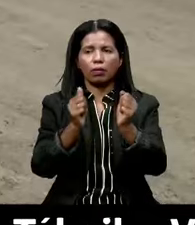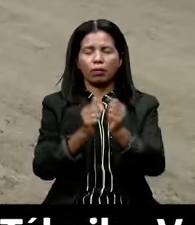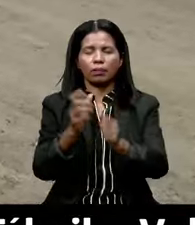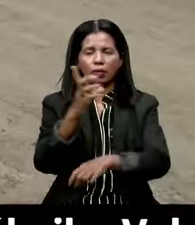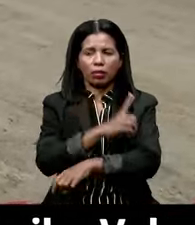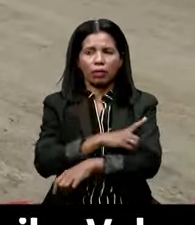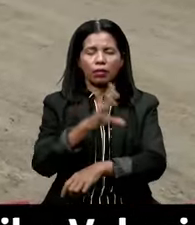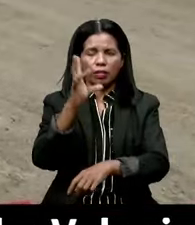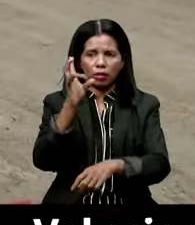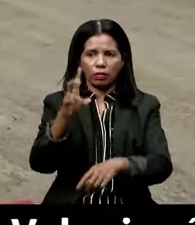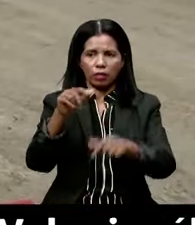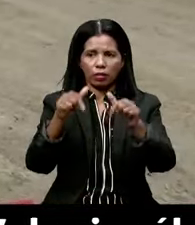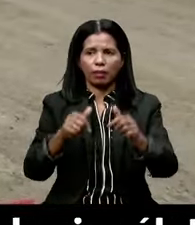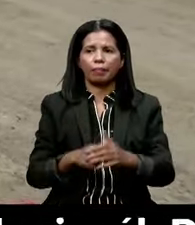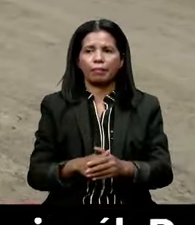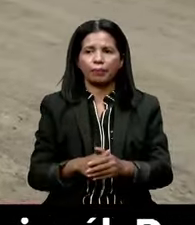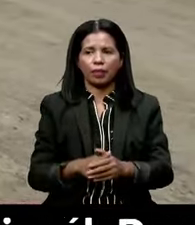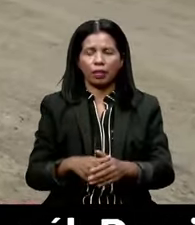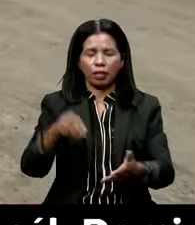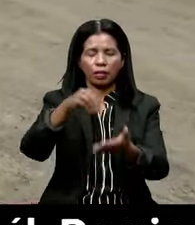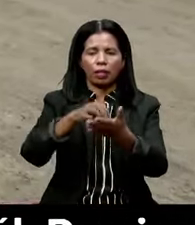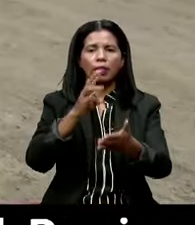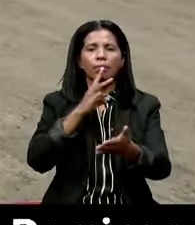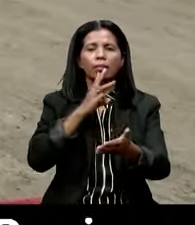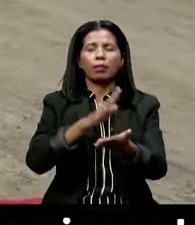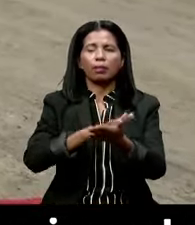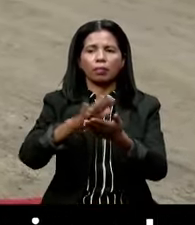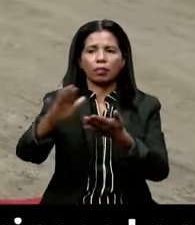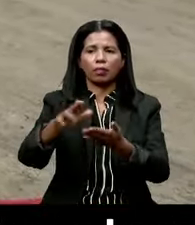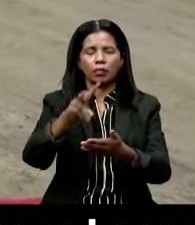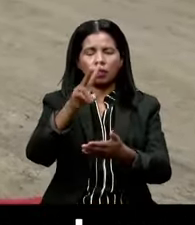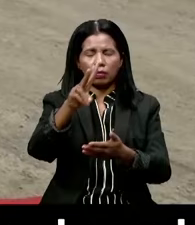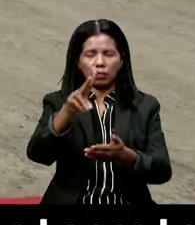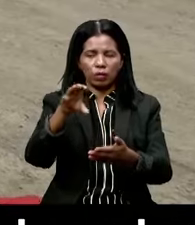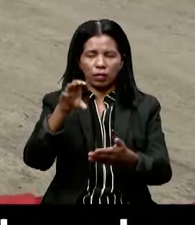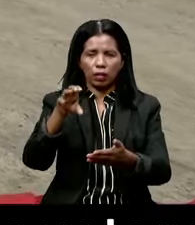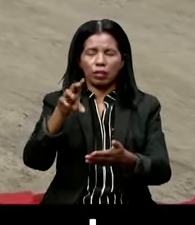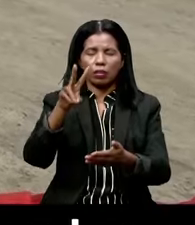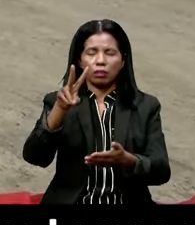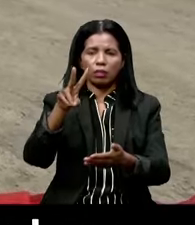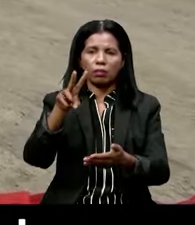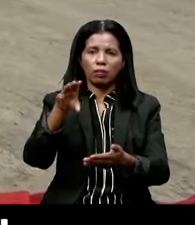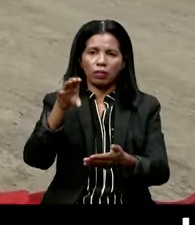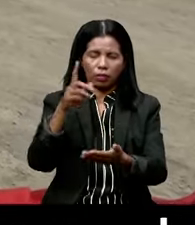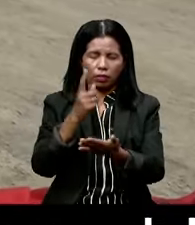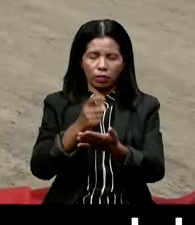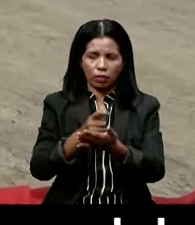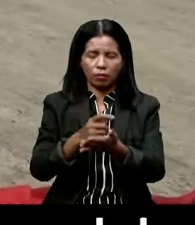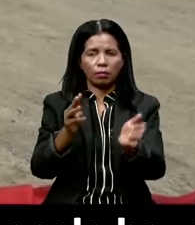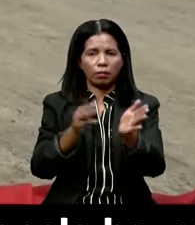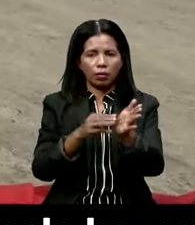né, Ninin a distância de BMOS e a 200 milímetros, galfanes, besi e a solda